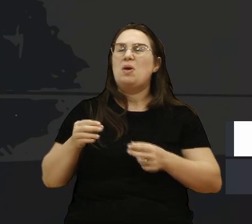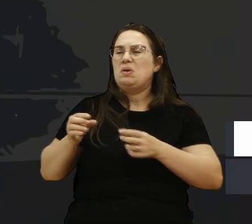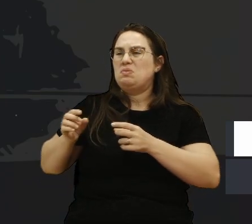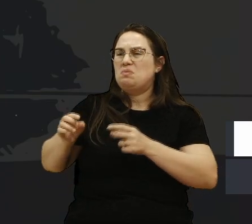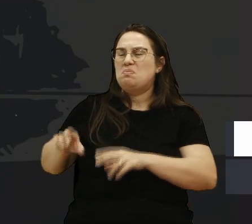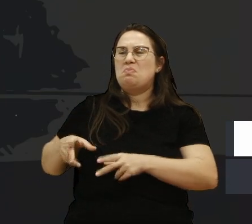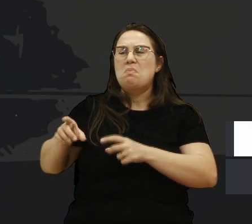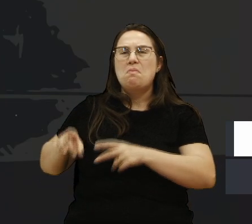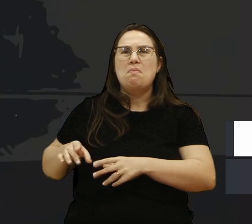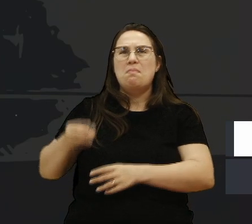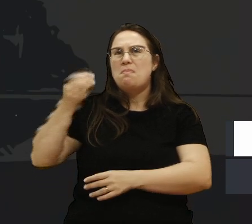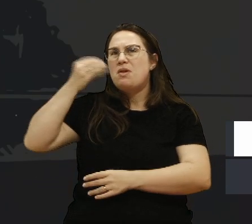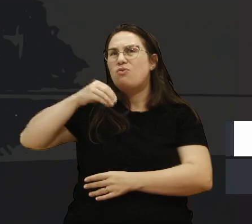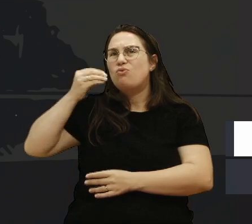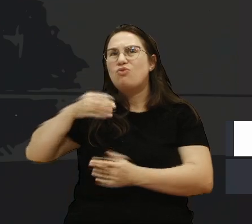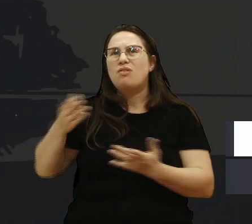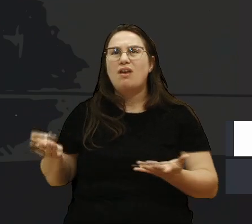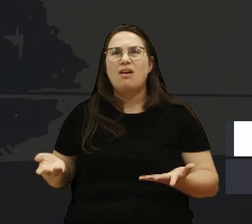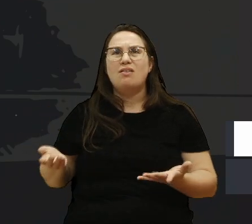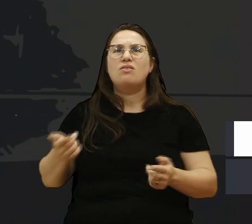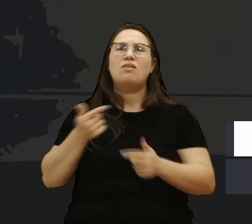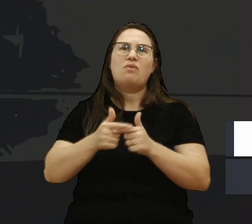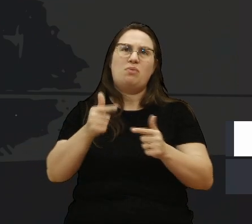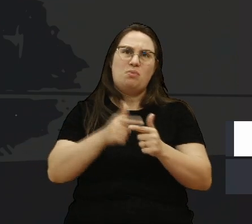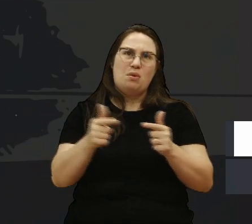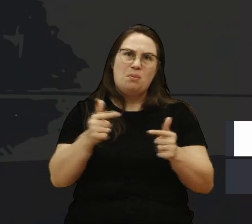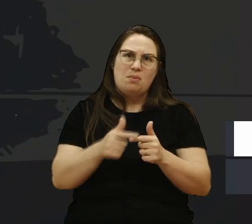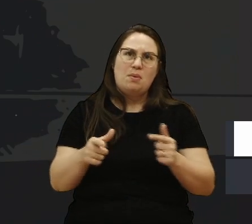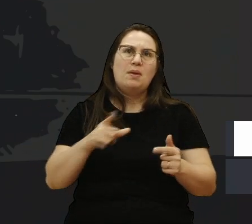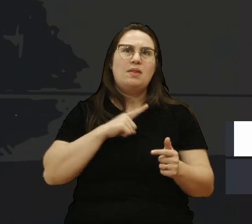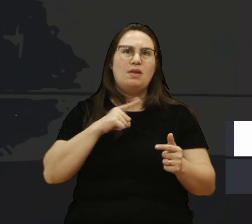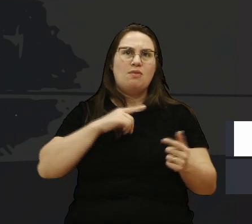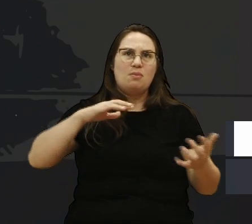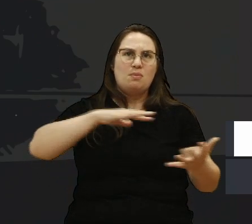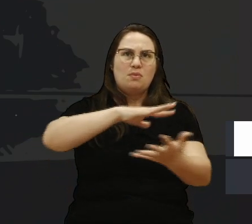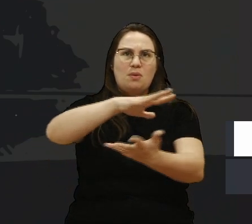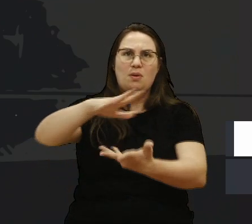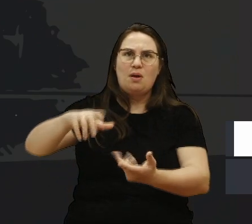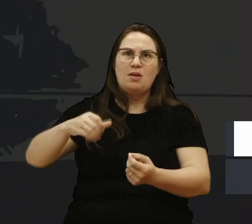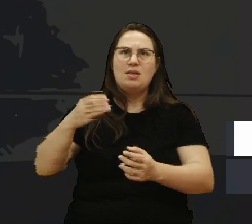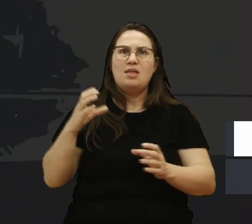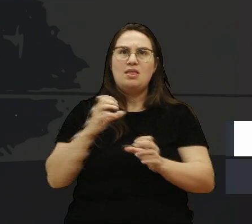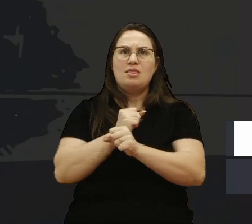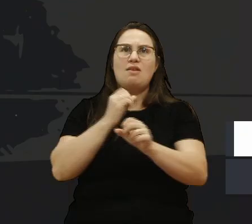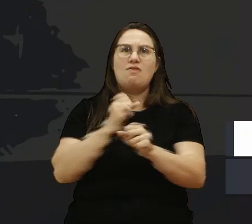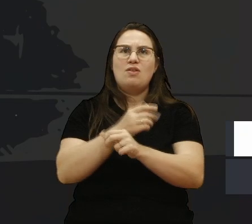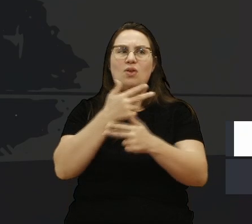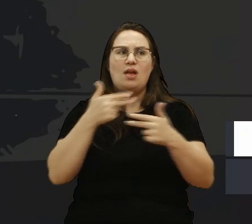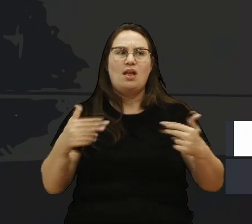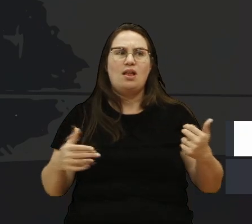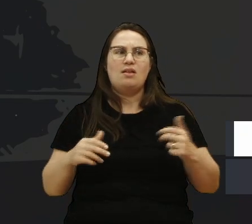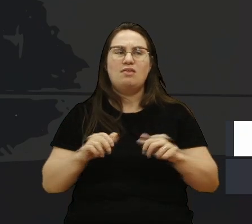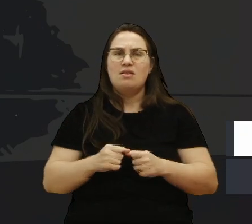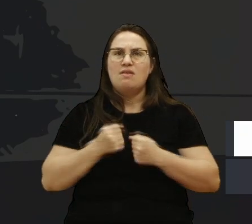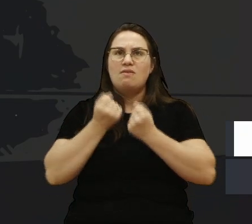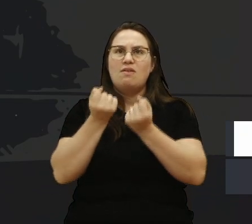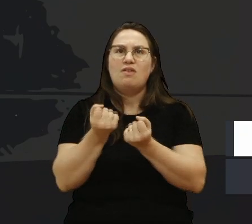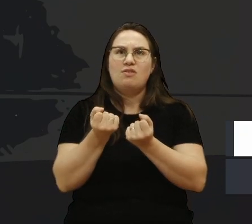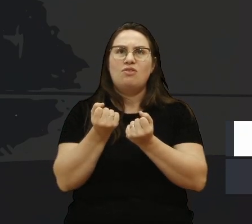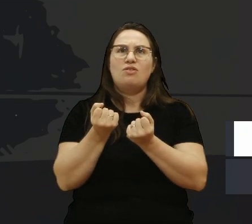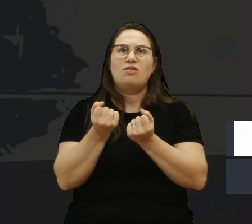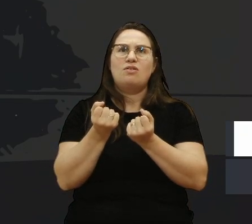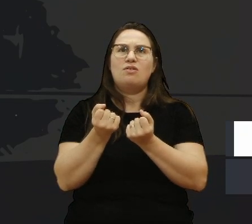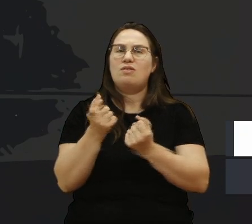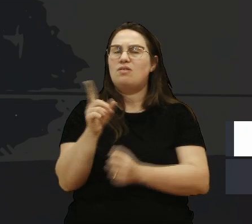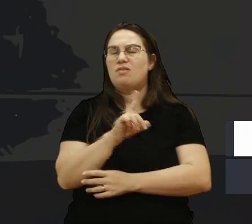a flora. Teve problema para o meio ambiente? Teve problema para os defensores dos animais, vereadora Andressa? Não. Está